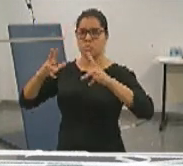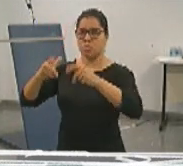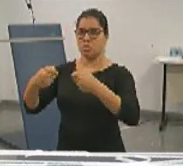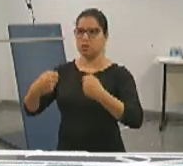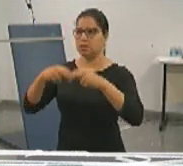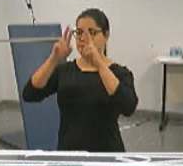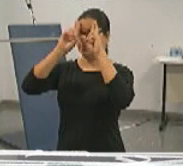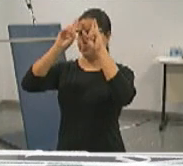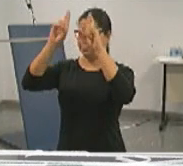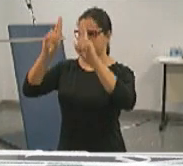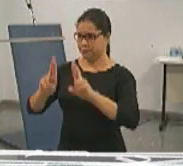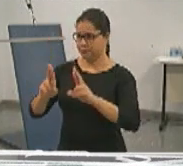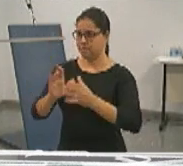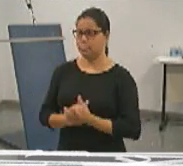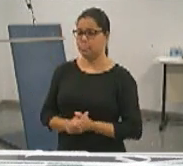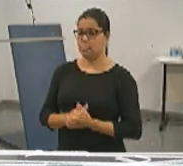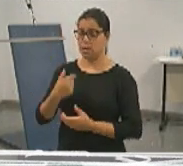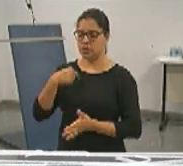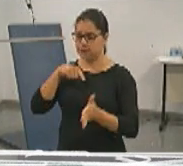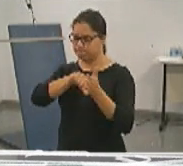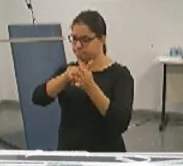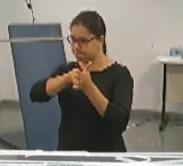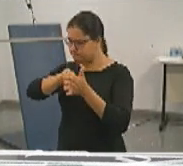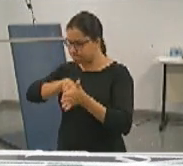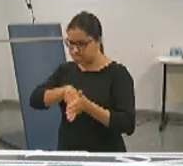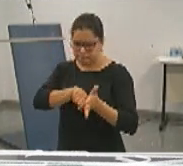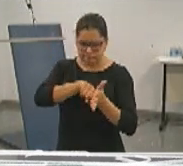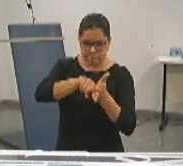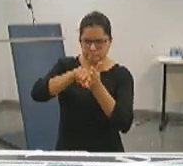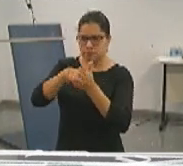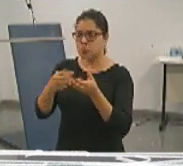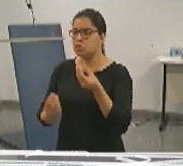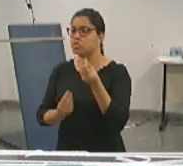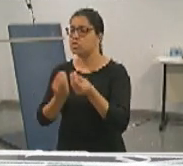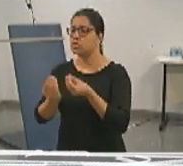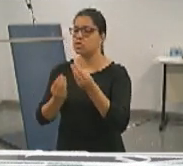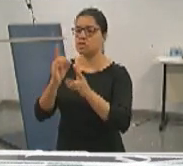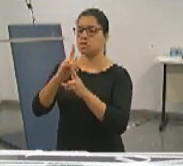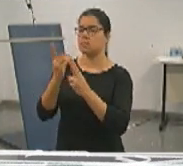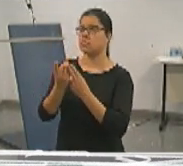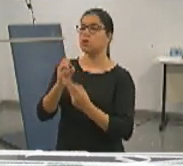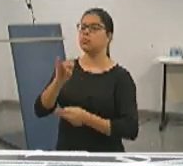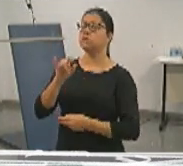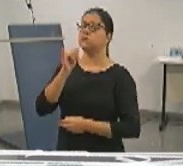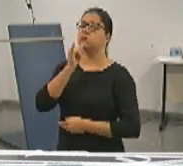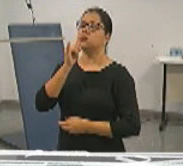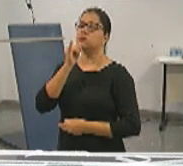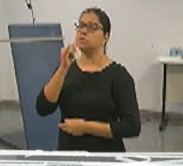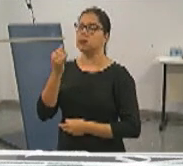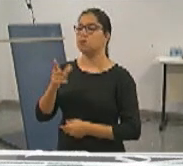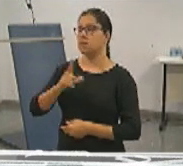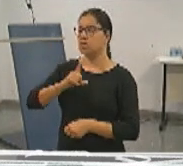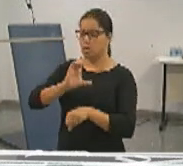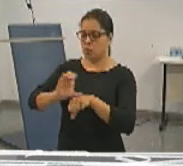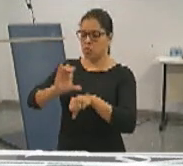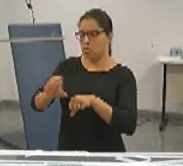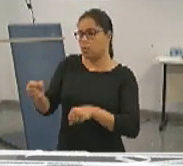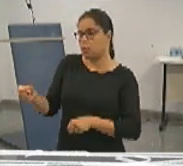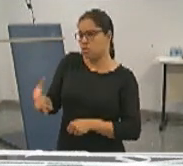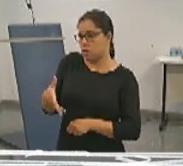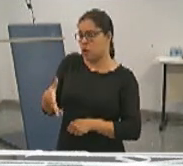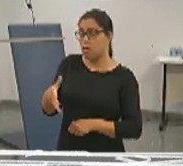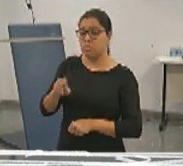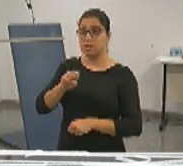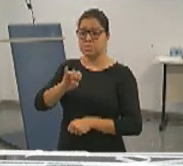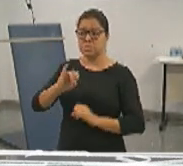Nós precisamos fazer uma análise séria na universidade. Precisamos verificar se, com a vinda dos novos cursos, todos os técnicos